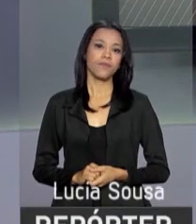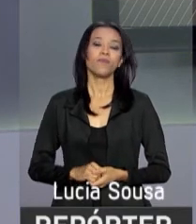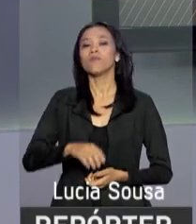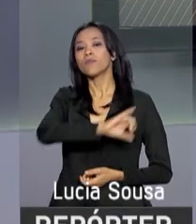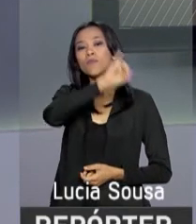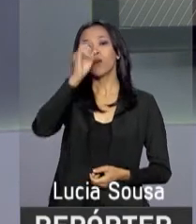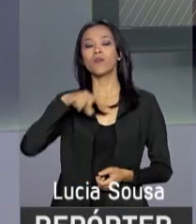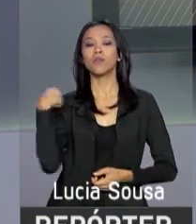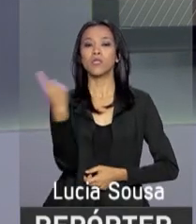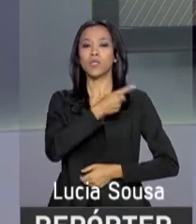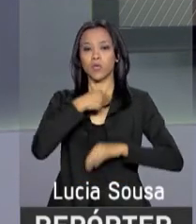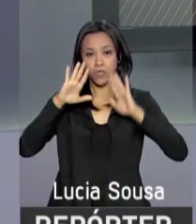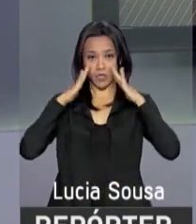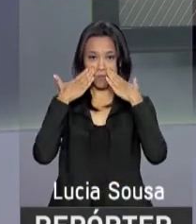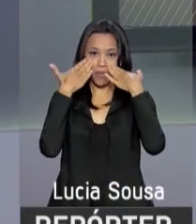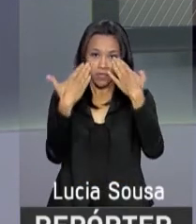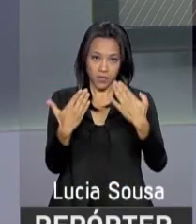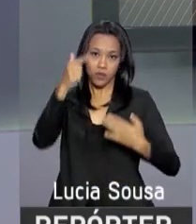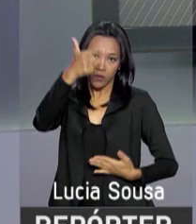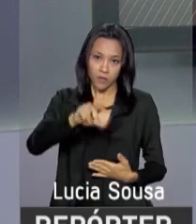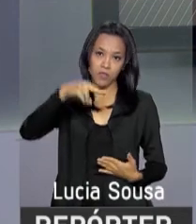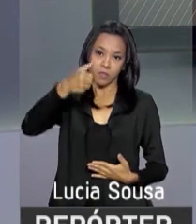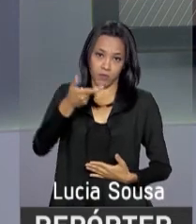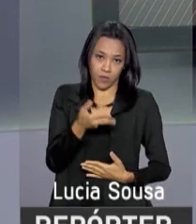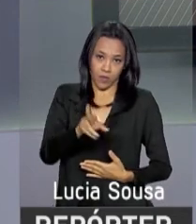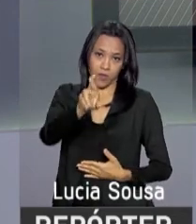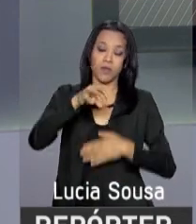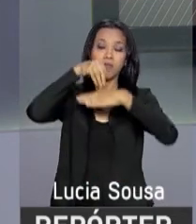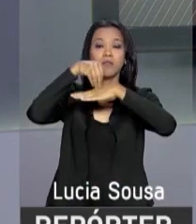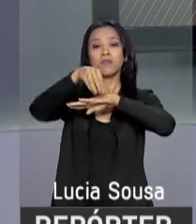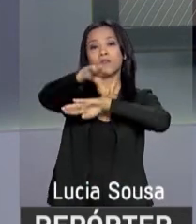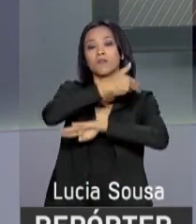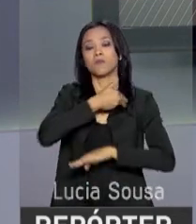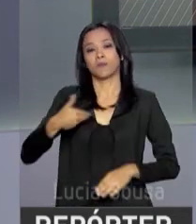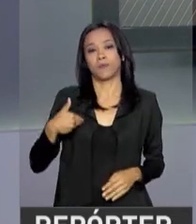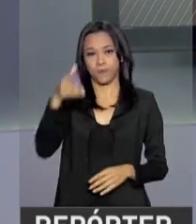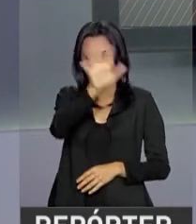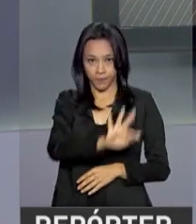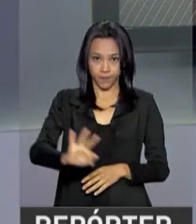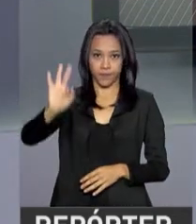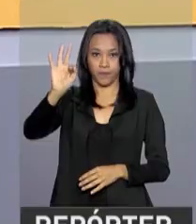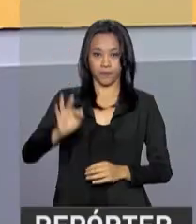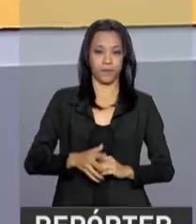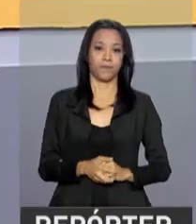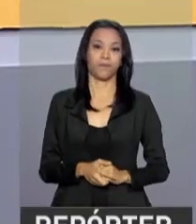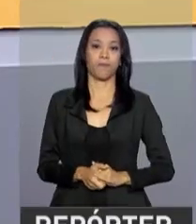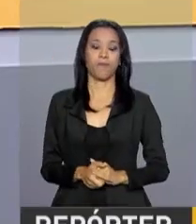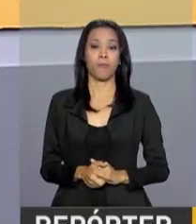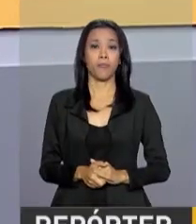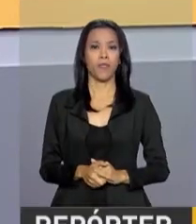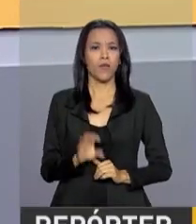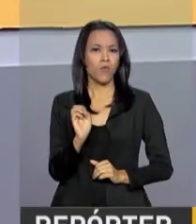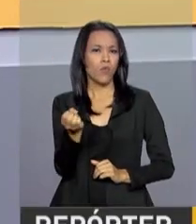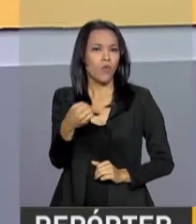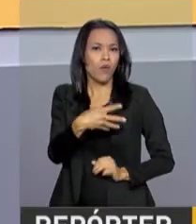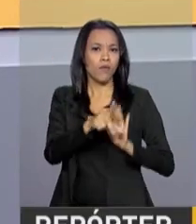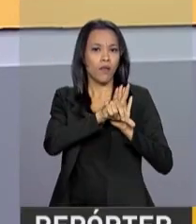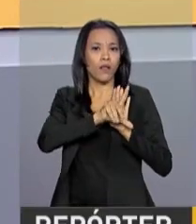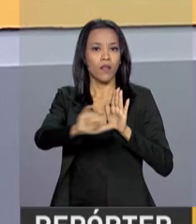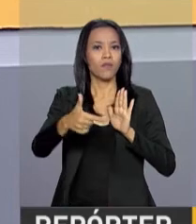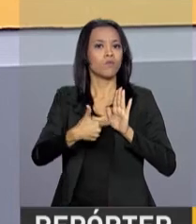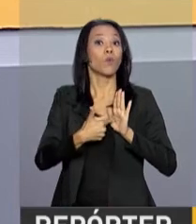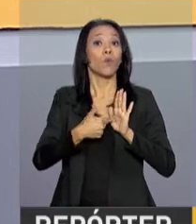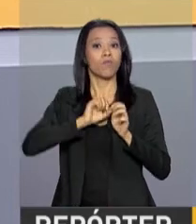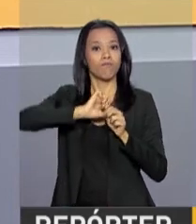Olá, estamos de volta com mais uma edição do Repórter NBR e as notícias do governo federal. Uma nova